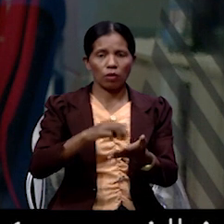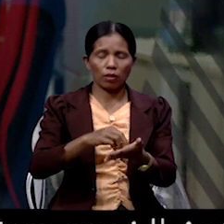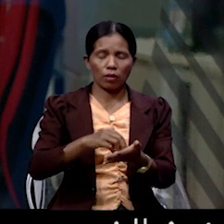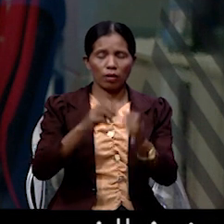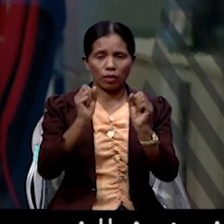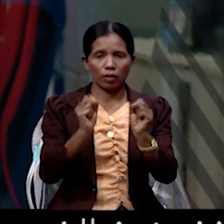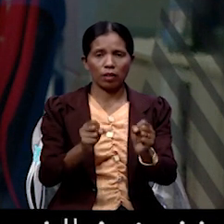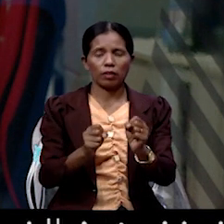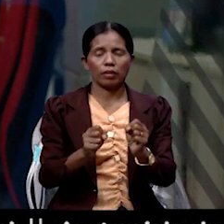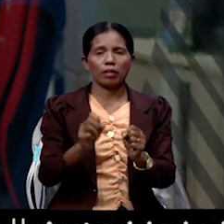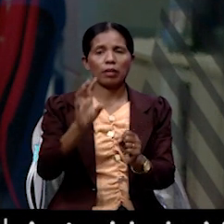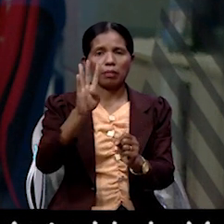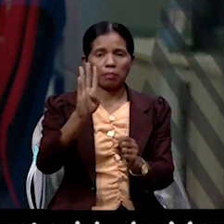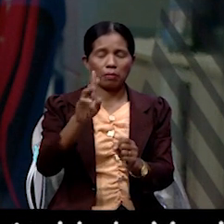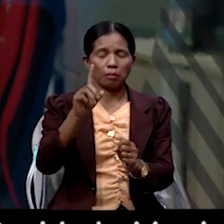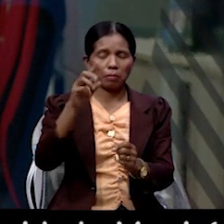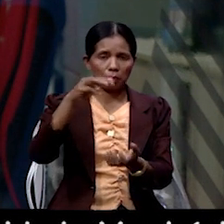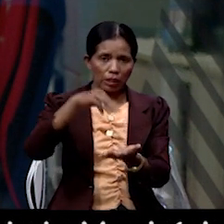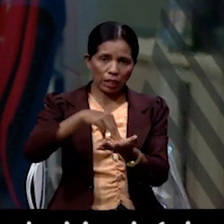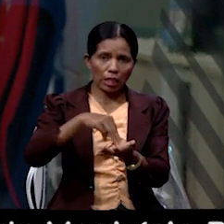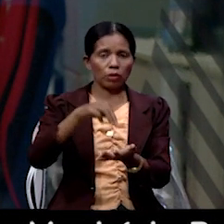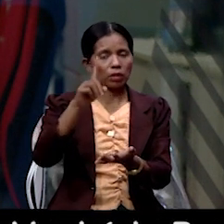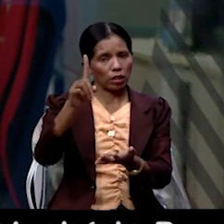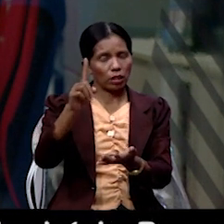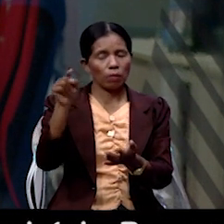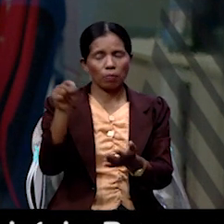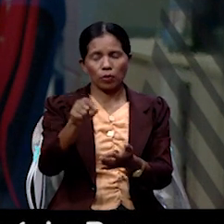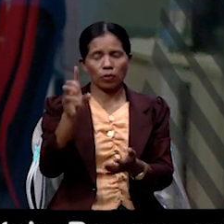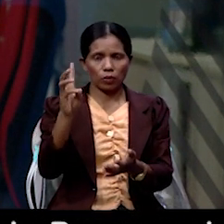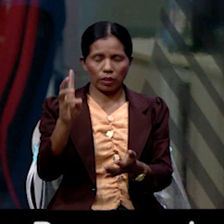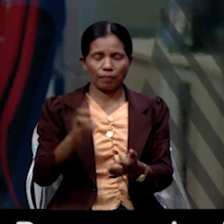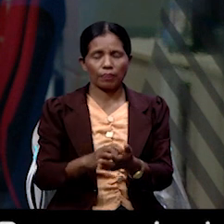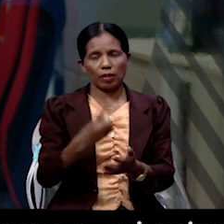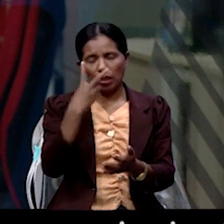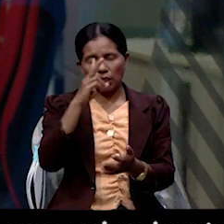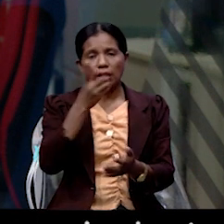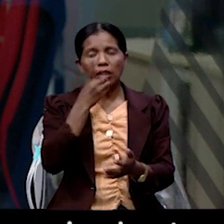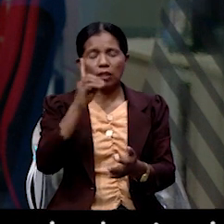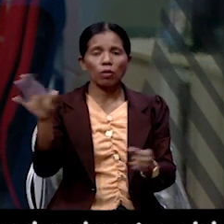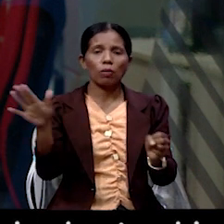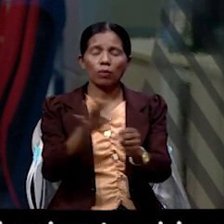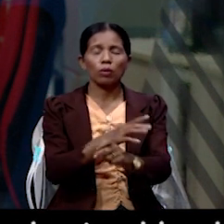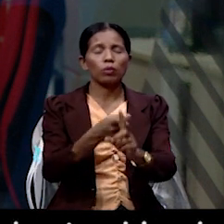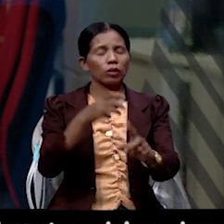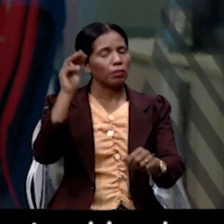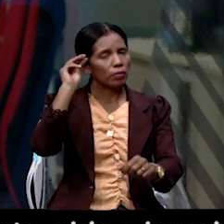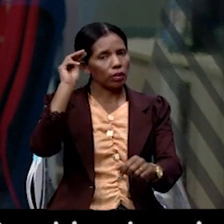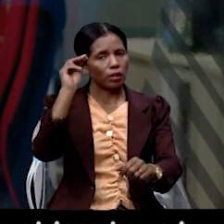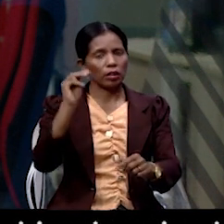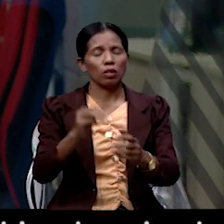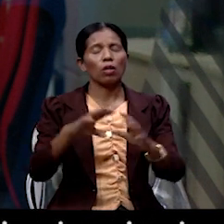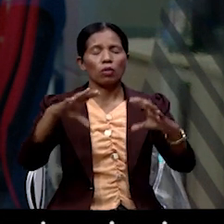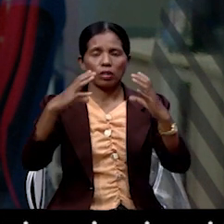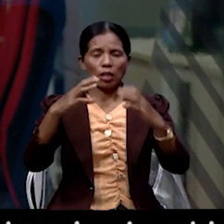dólar americano bilhão e de ponto neng resing. Tu irmai, acompanhe a declaração completo, husi Ministro Presidência